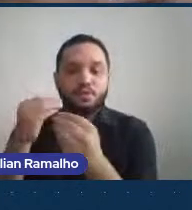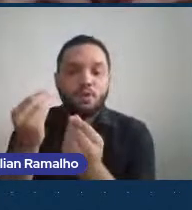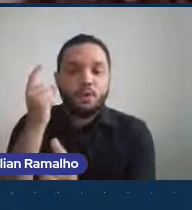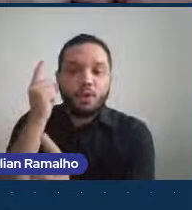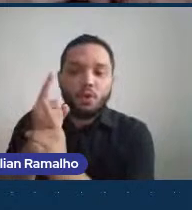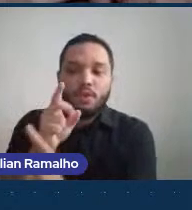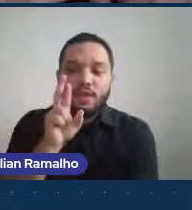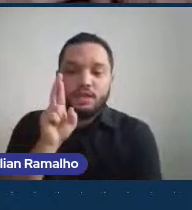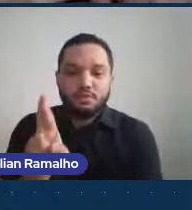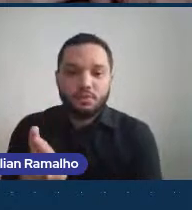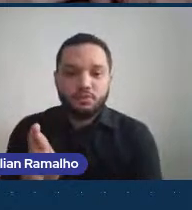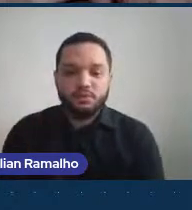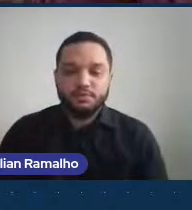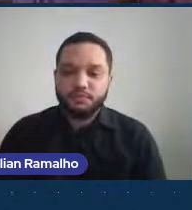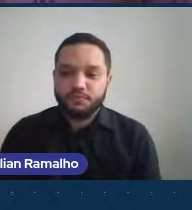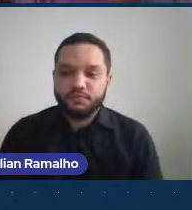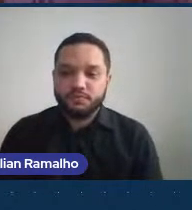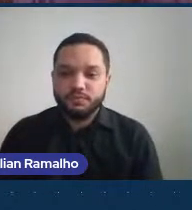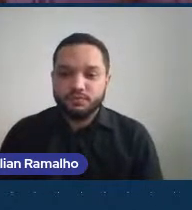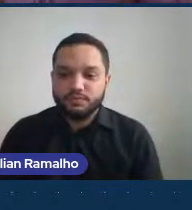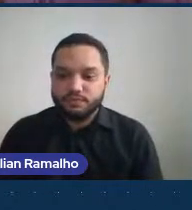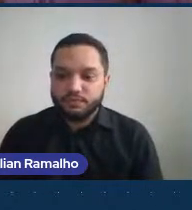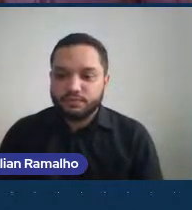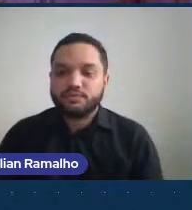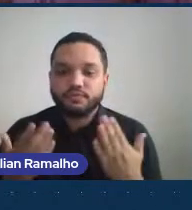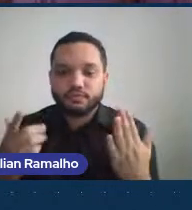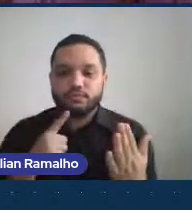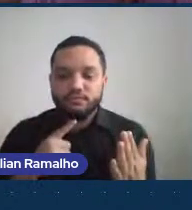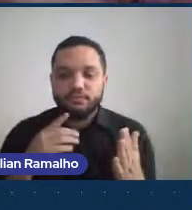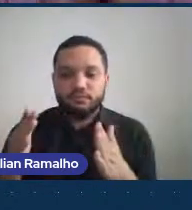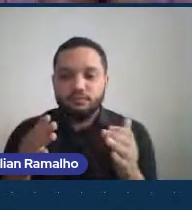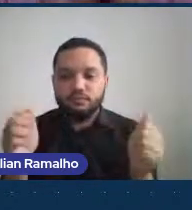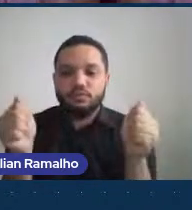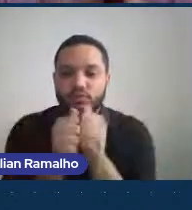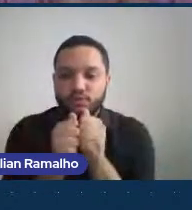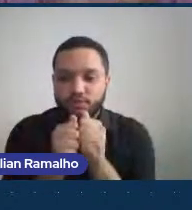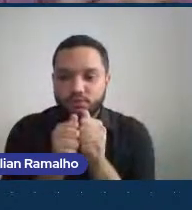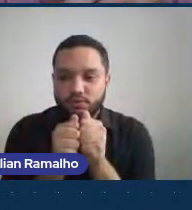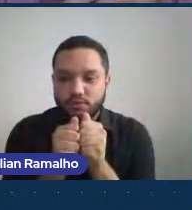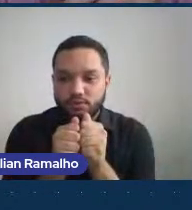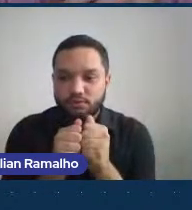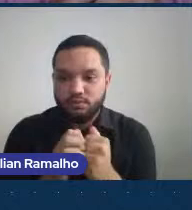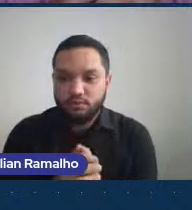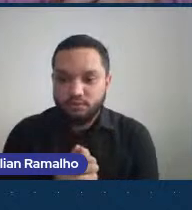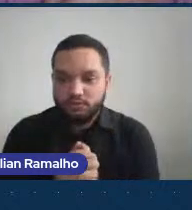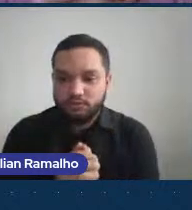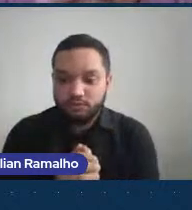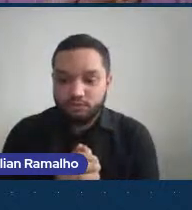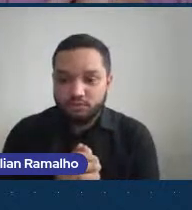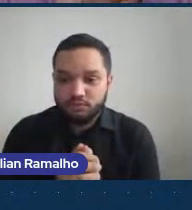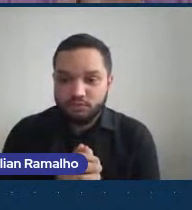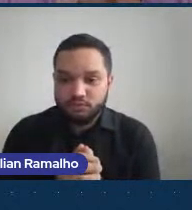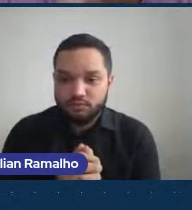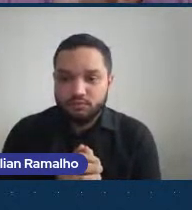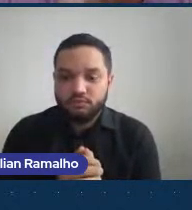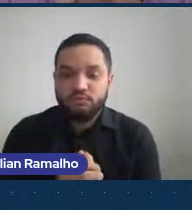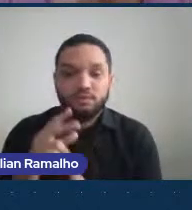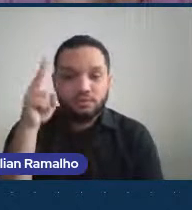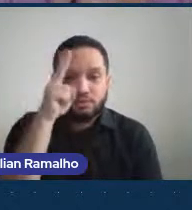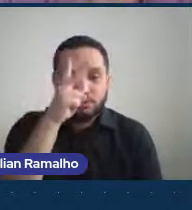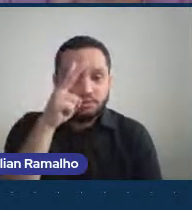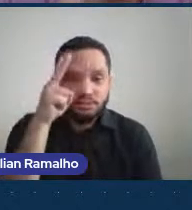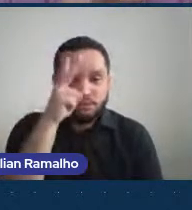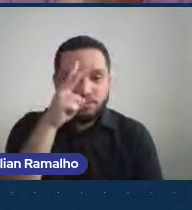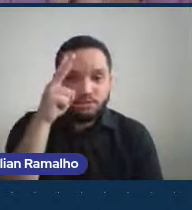certo? Então, eles caminham lado a lado, certo? E aí, lembrando que aqui eu estou falando